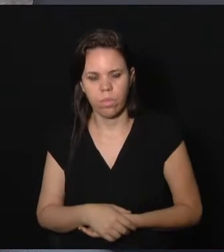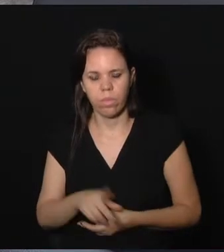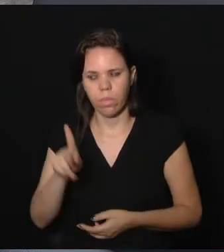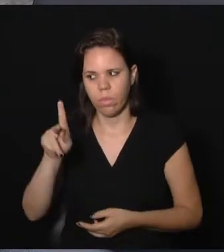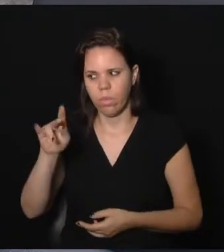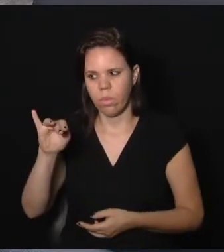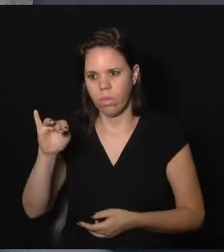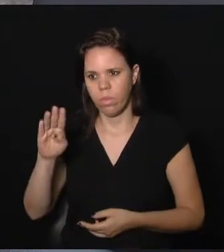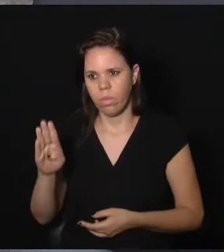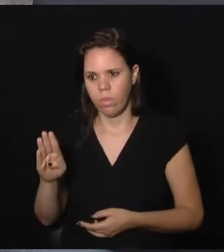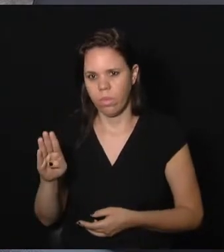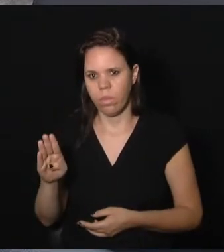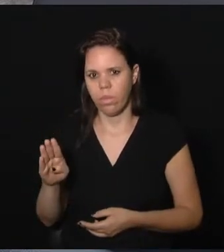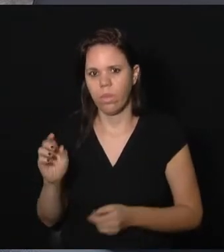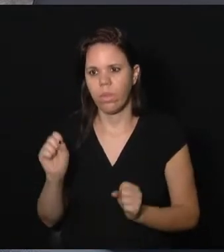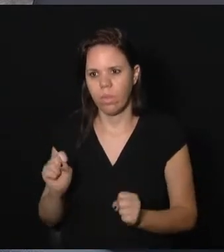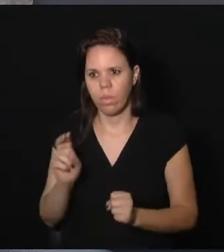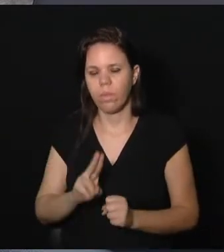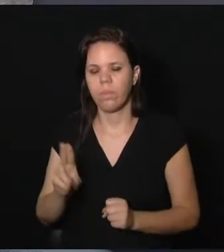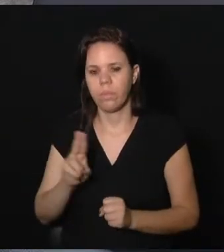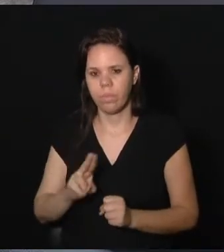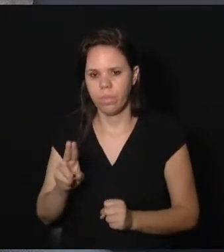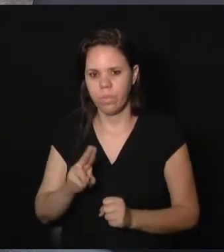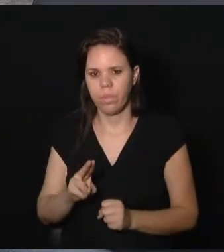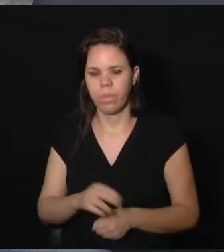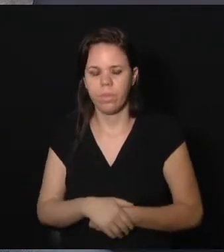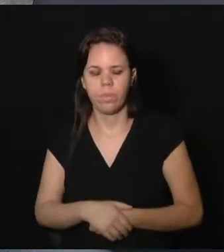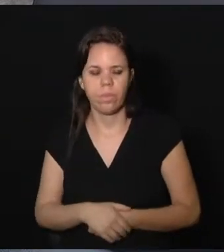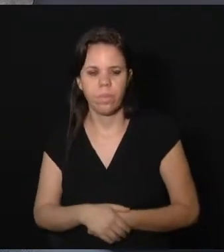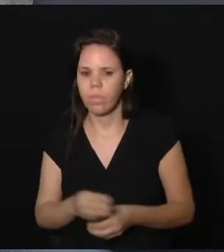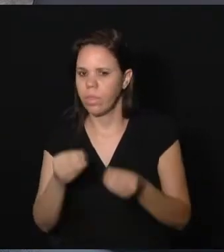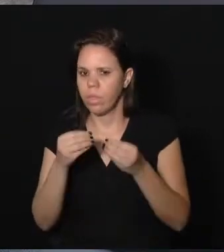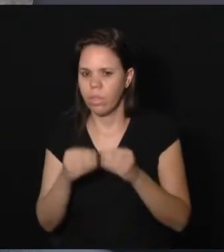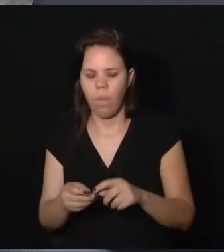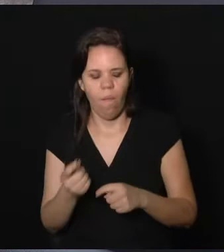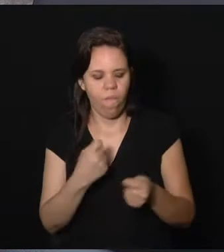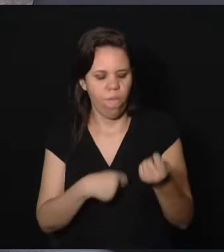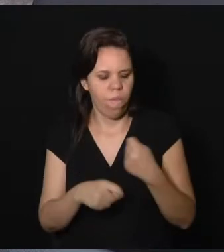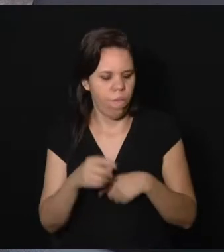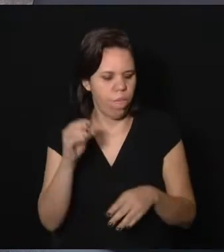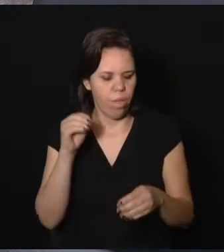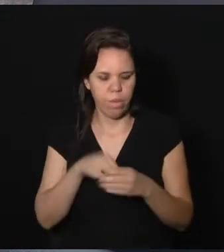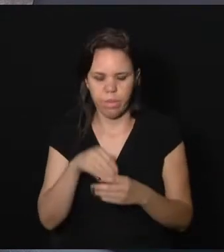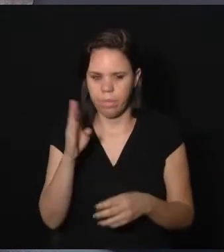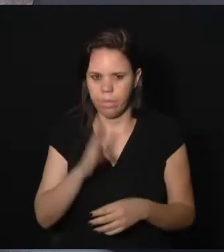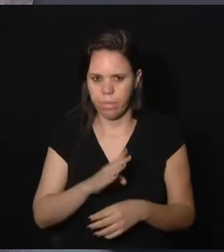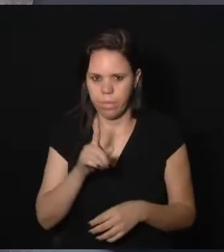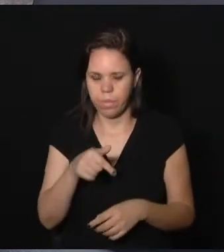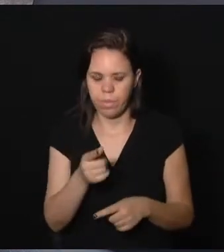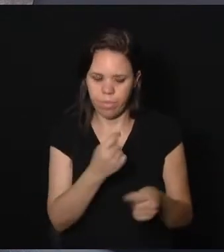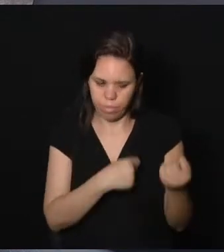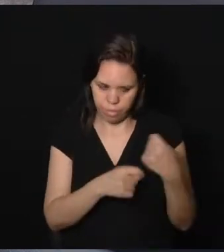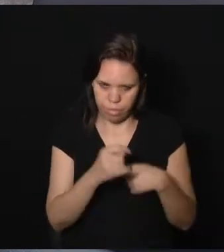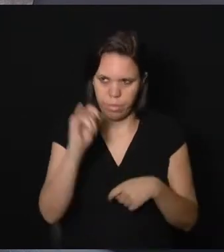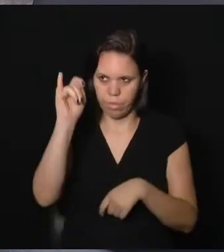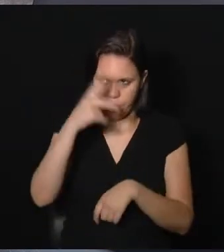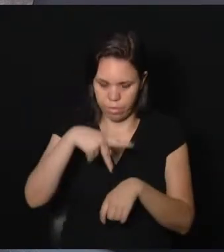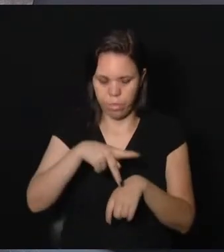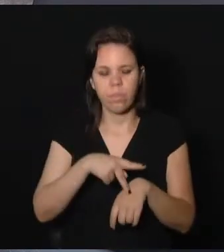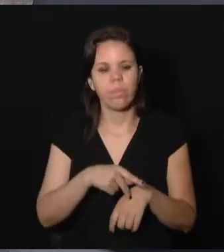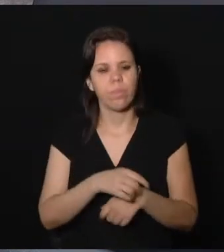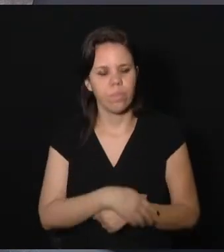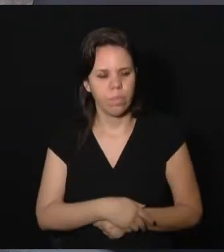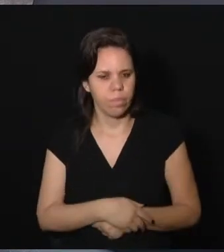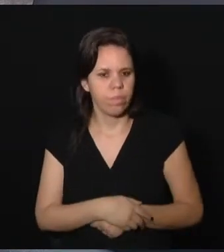que podem ser utilizados sem afetar a economia interna, que é o comércio exterior, quer dizer,